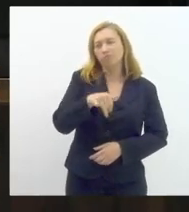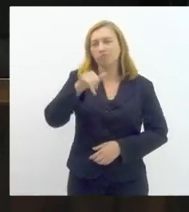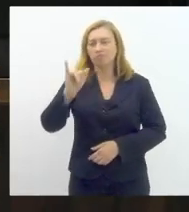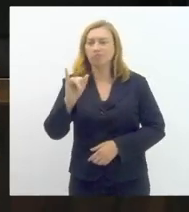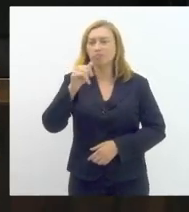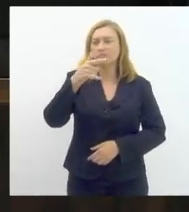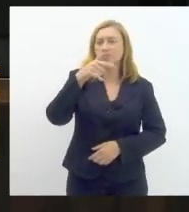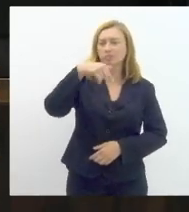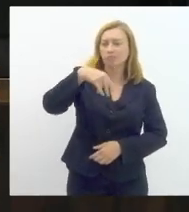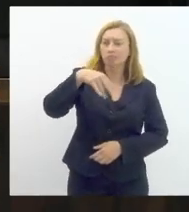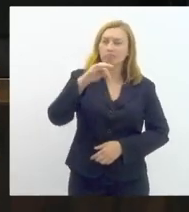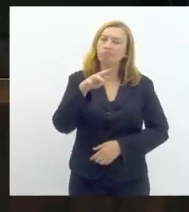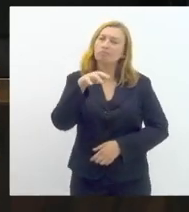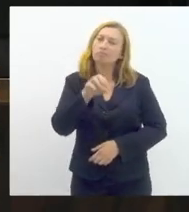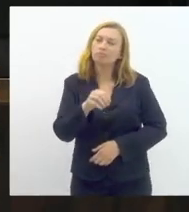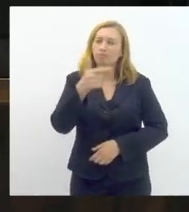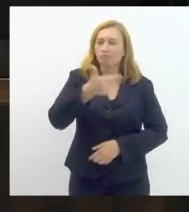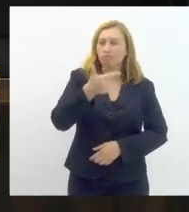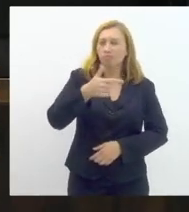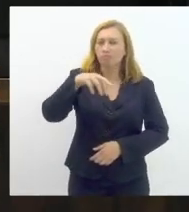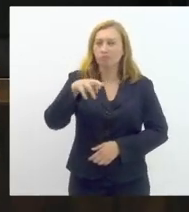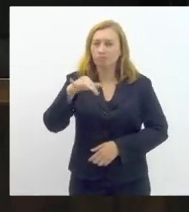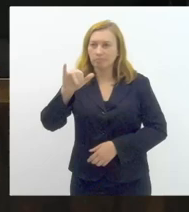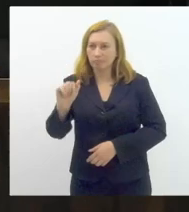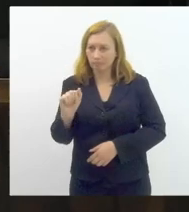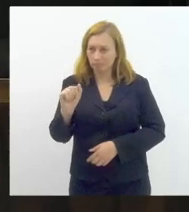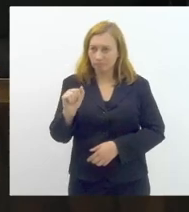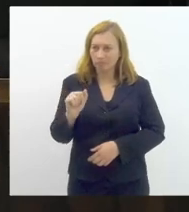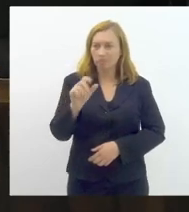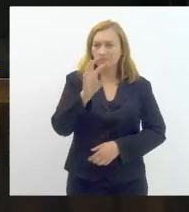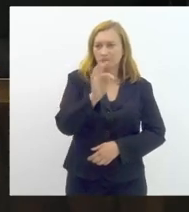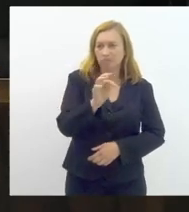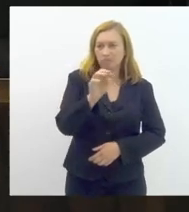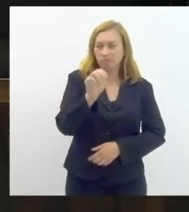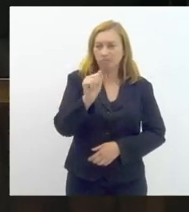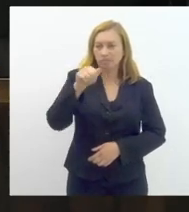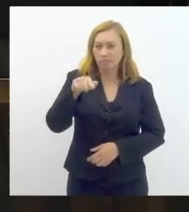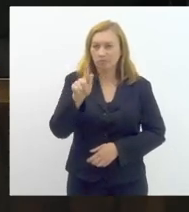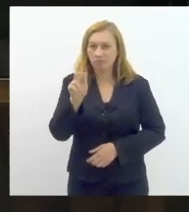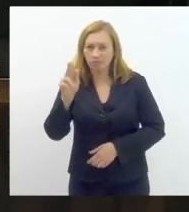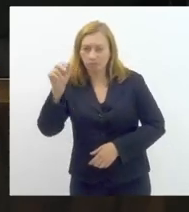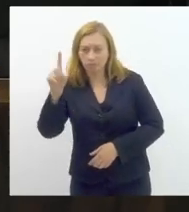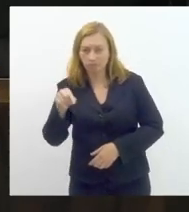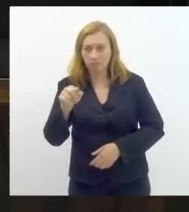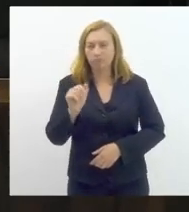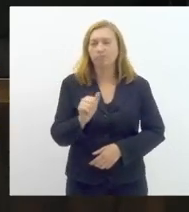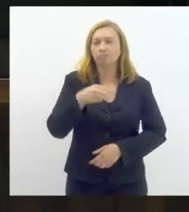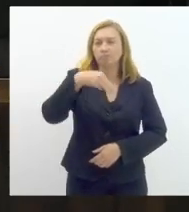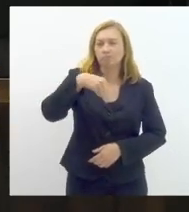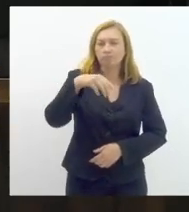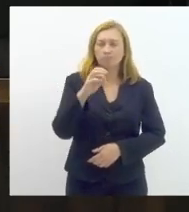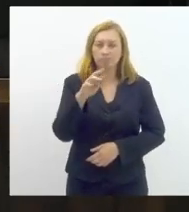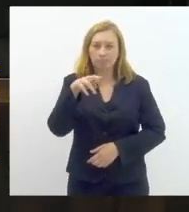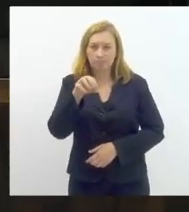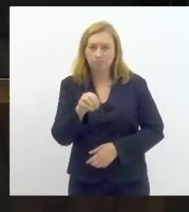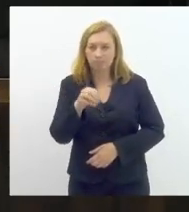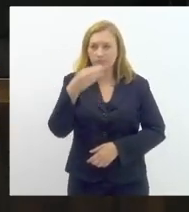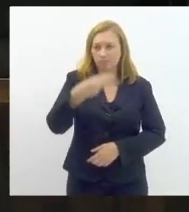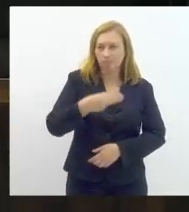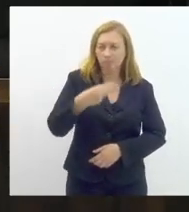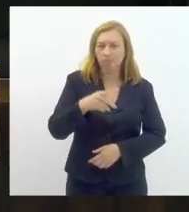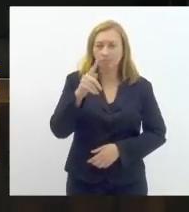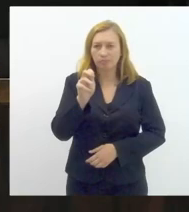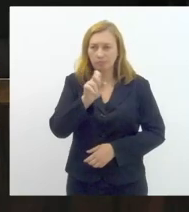Metro 2, Maria Inês Quintanilha, de Tanguá. Da Metro 3, Gabriel